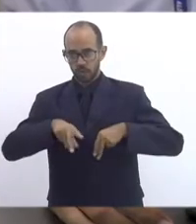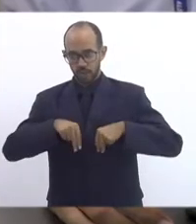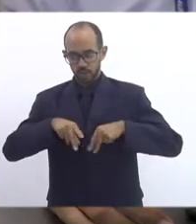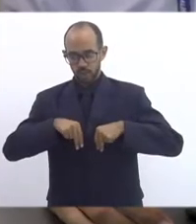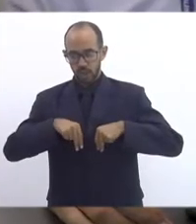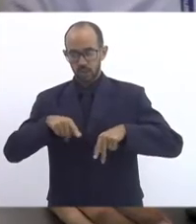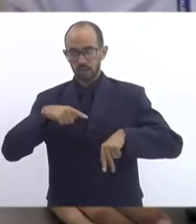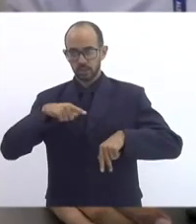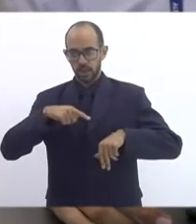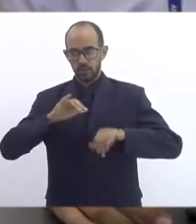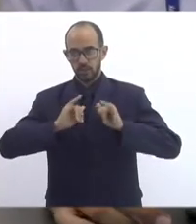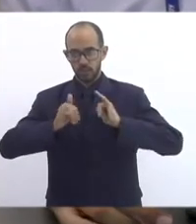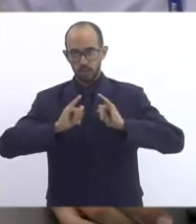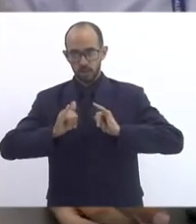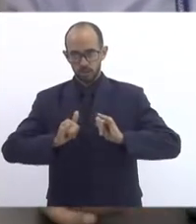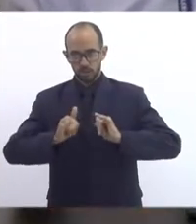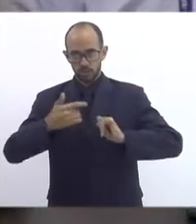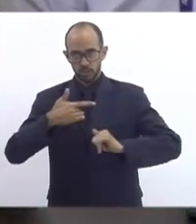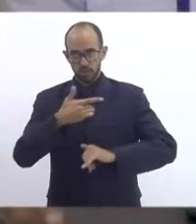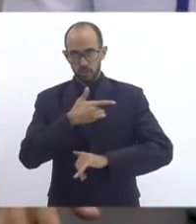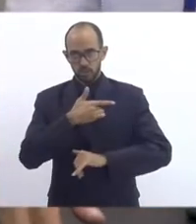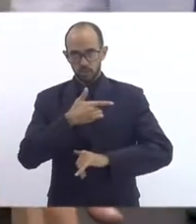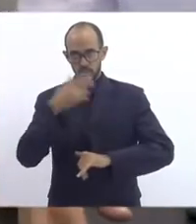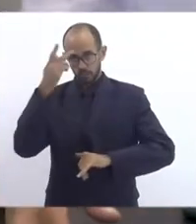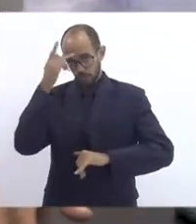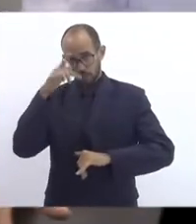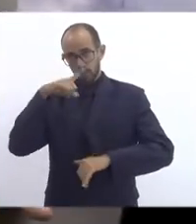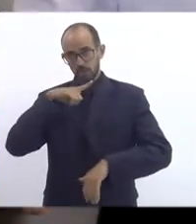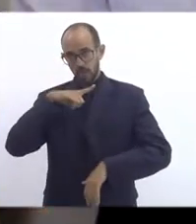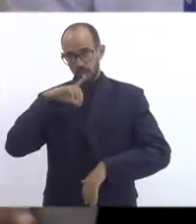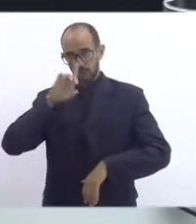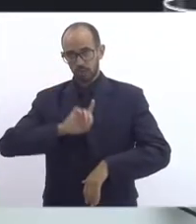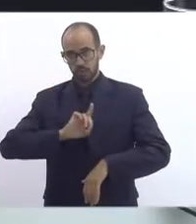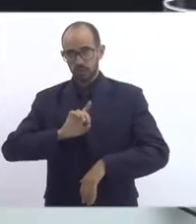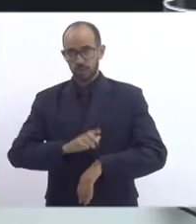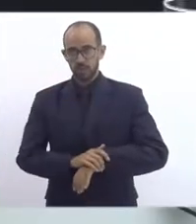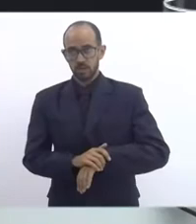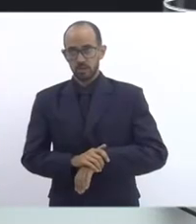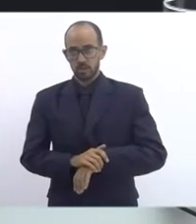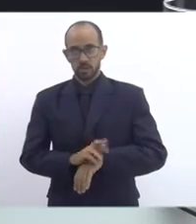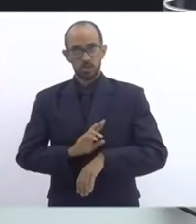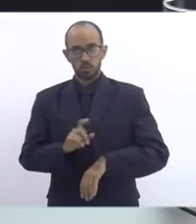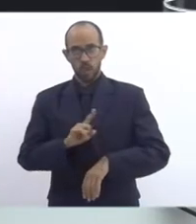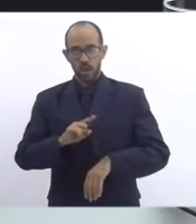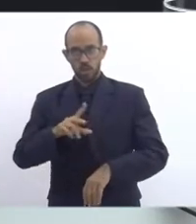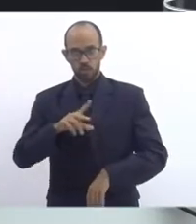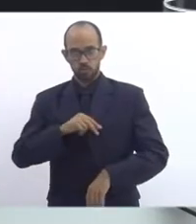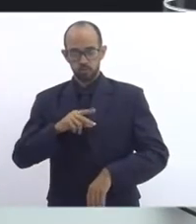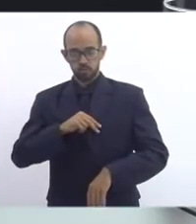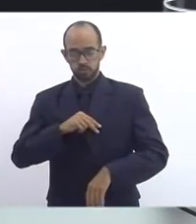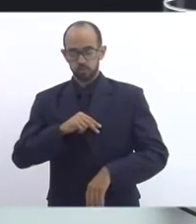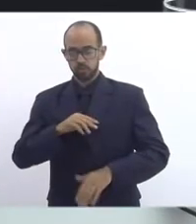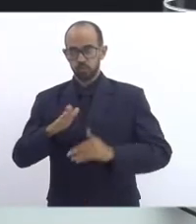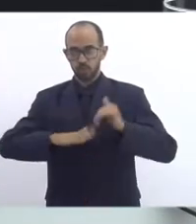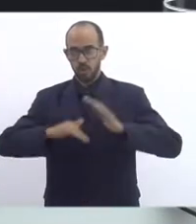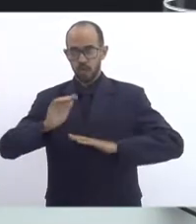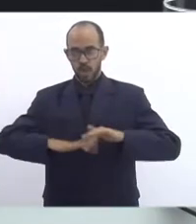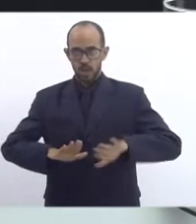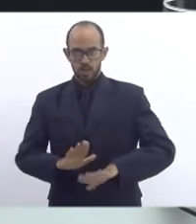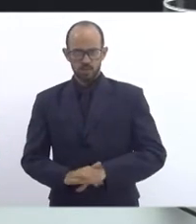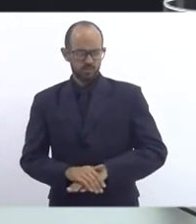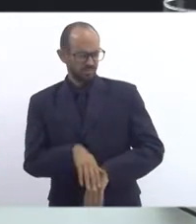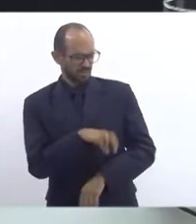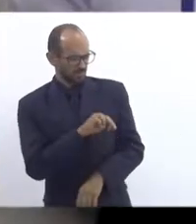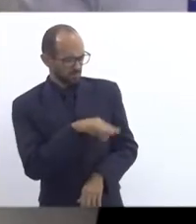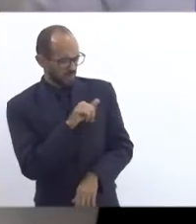reúne informações sobre a saúde do portador, não um crachá qualquer. Não, querido, você está dizendo o do Marcelo ou da, o